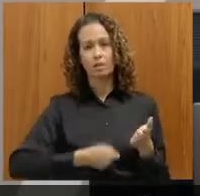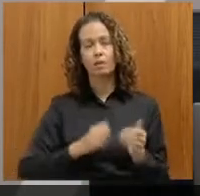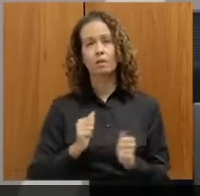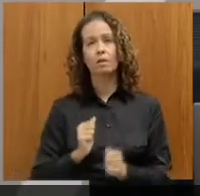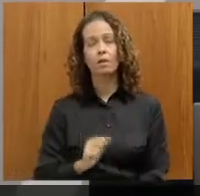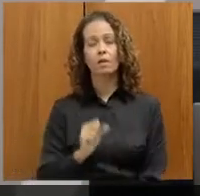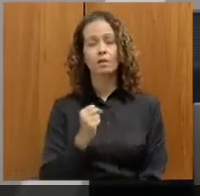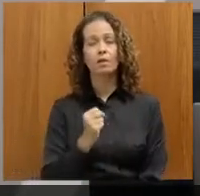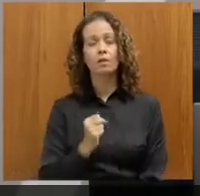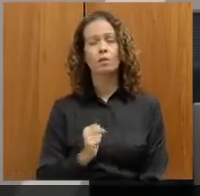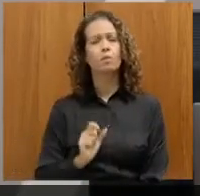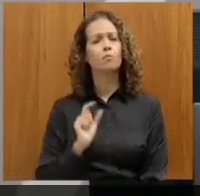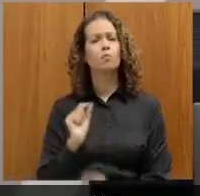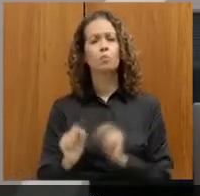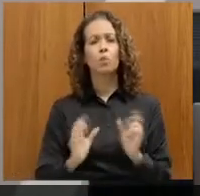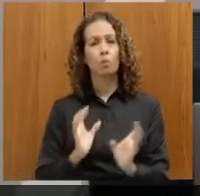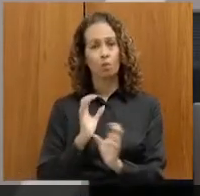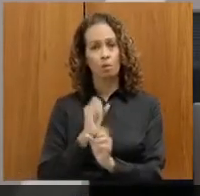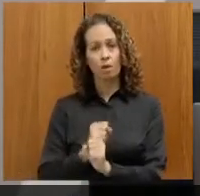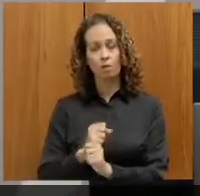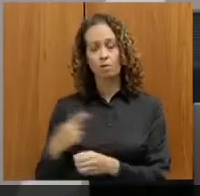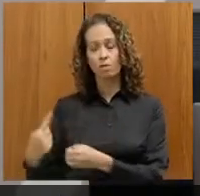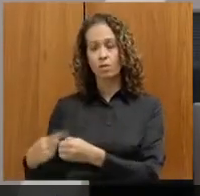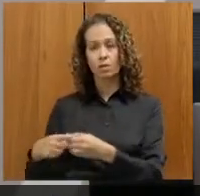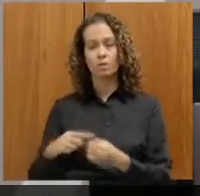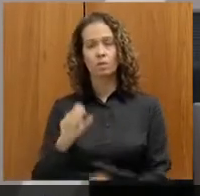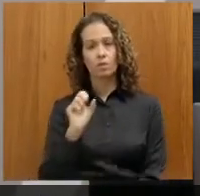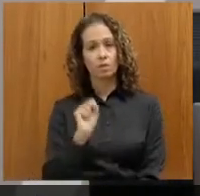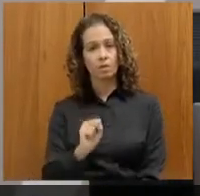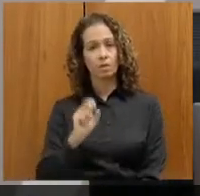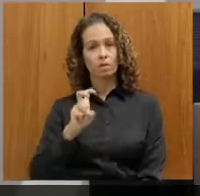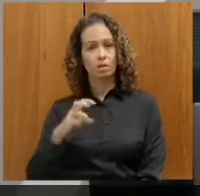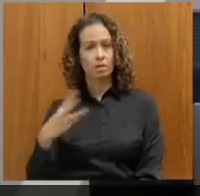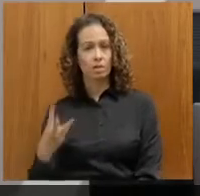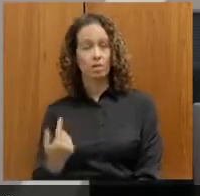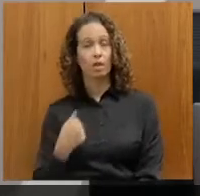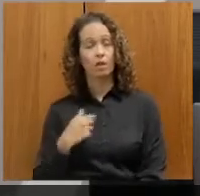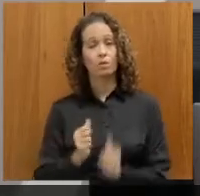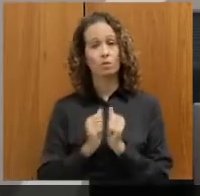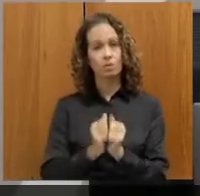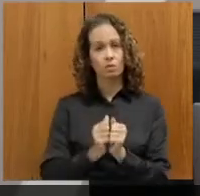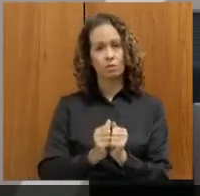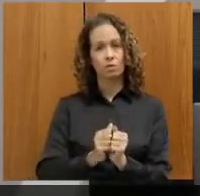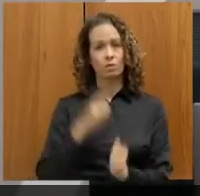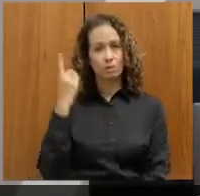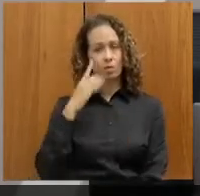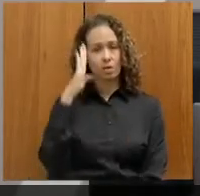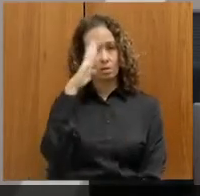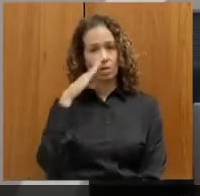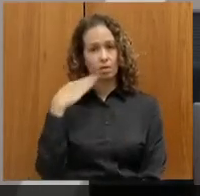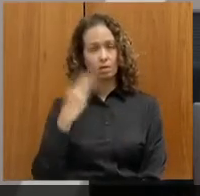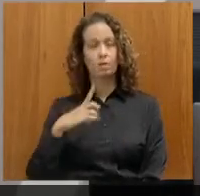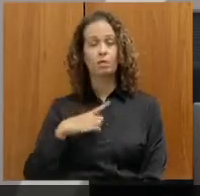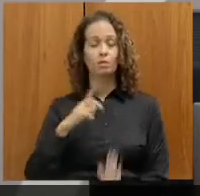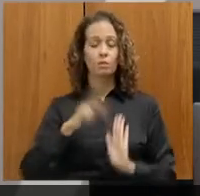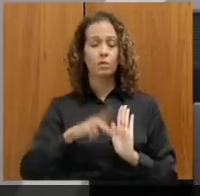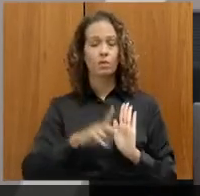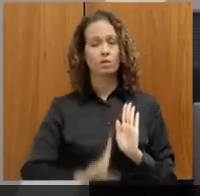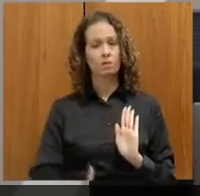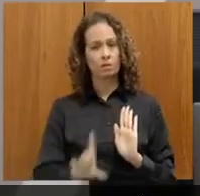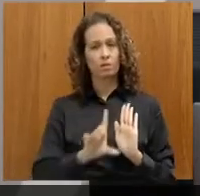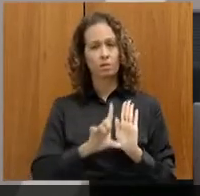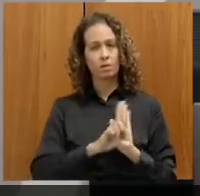853 municípios mineiros eu e a deputada Beatriz temos um projeto de lei que